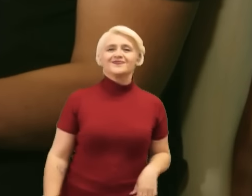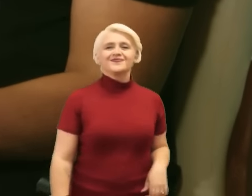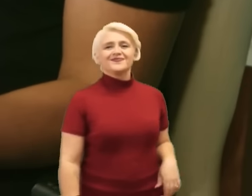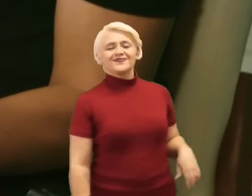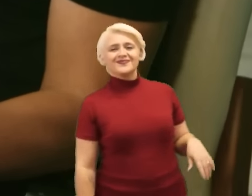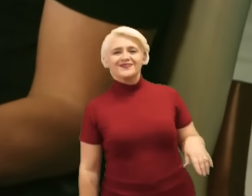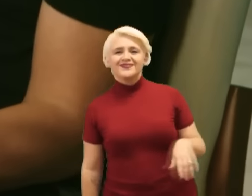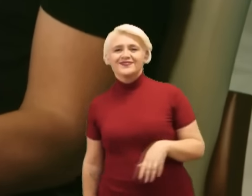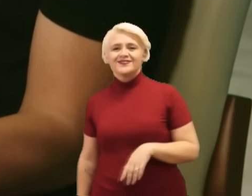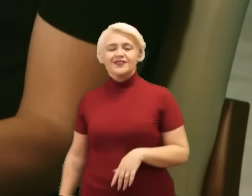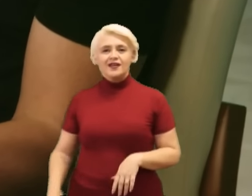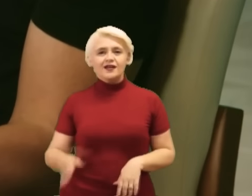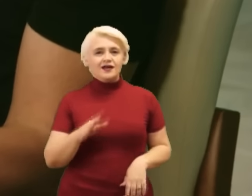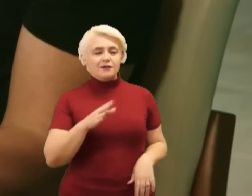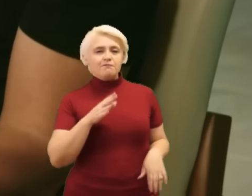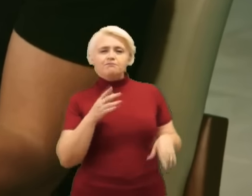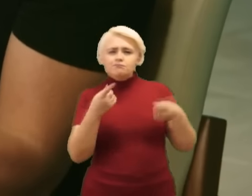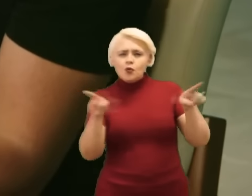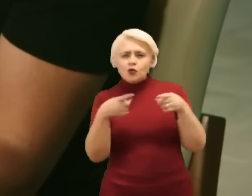Ai! Pra ouvir tomando uma.